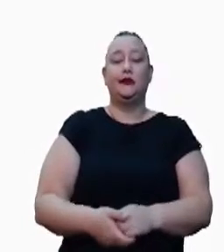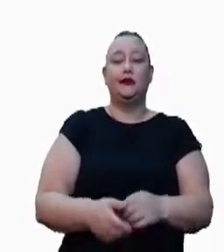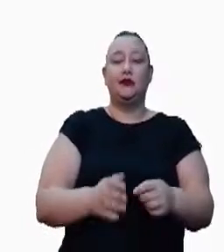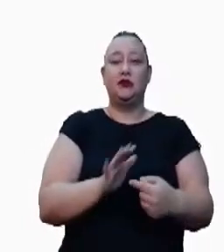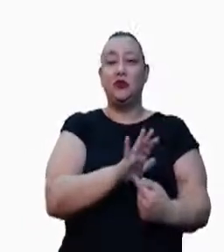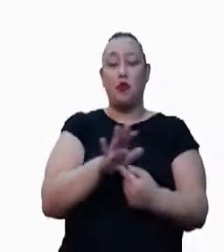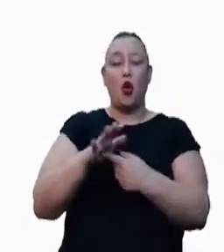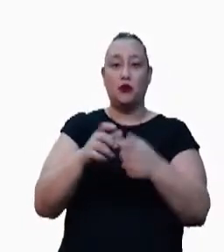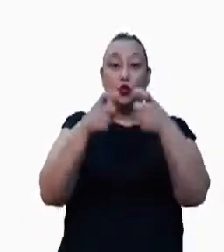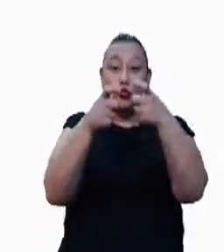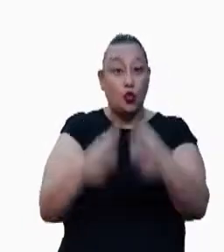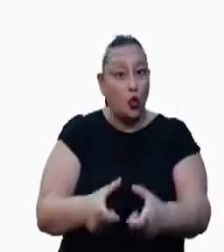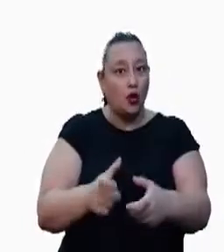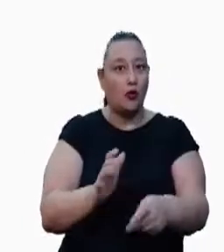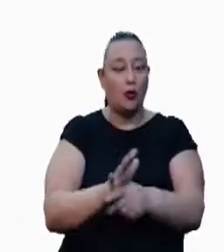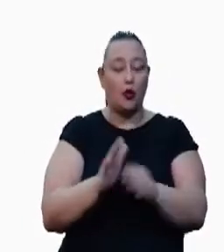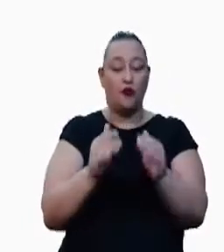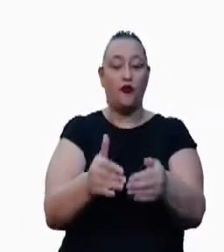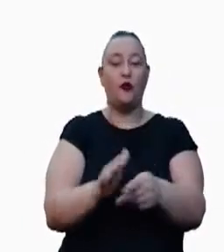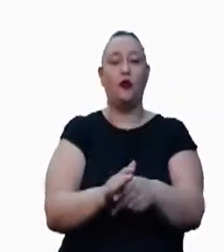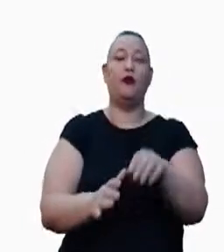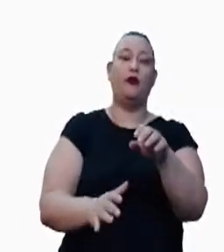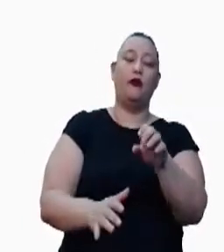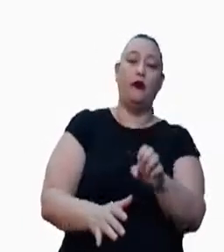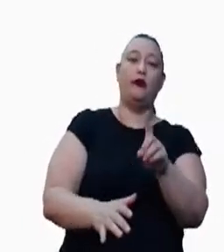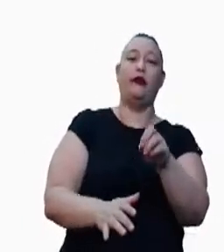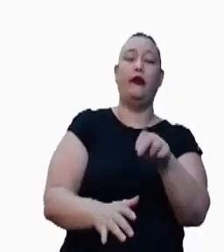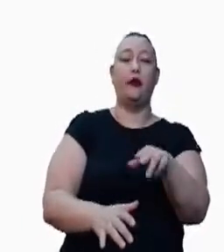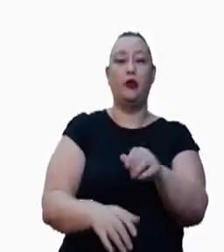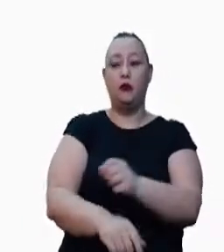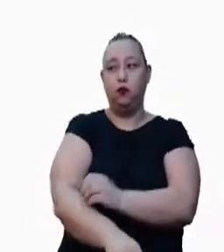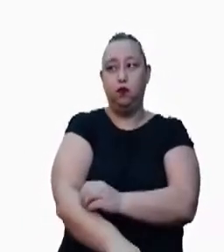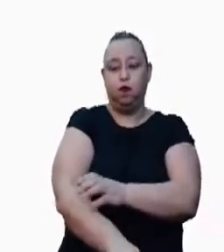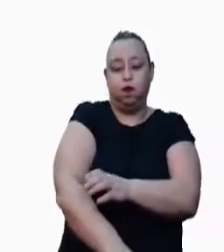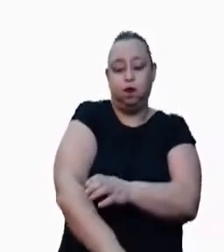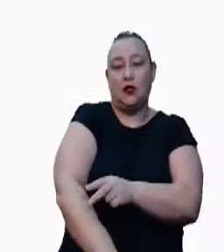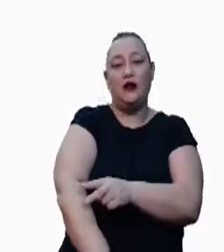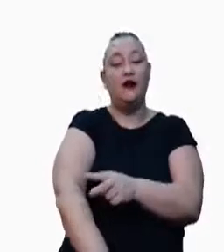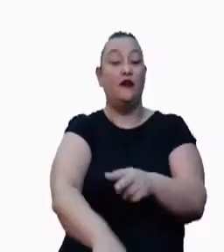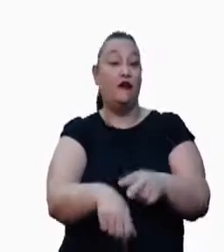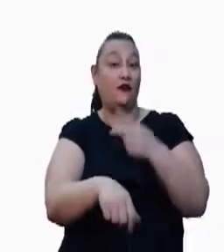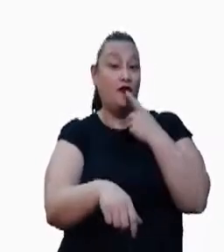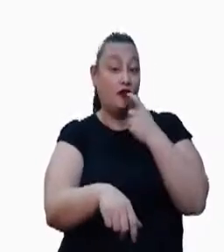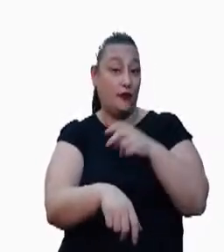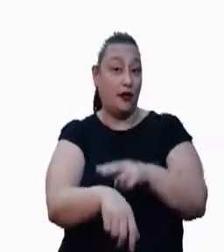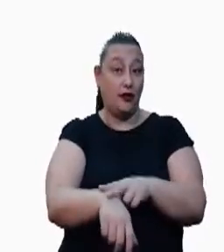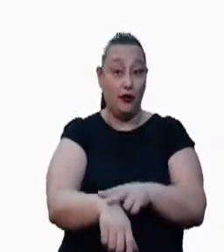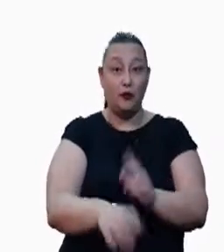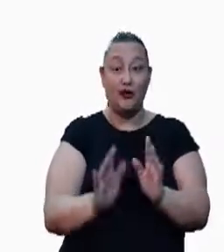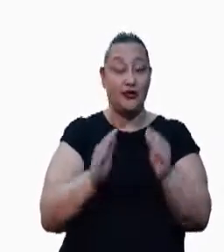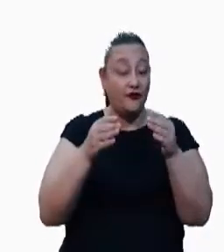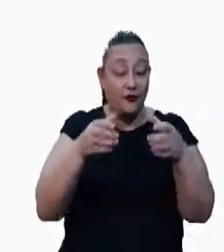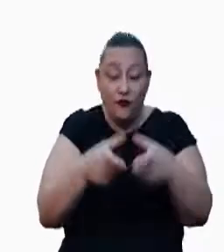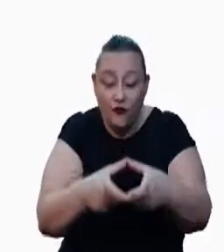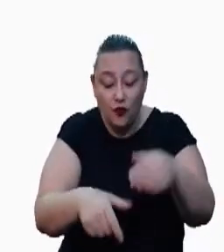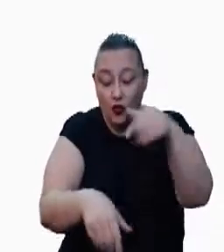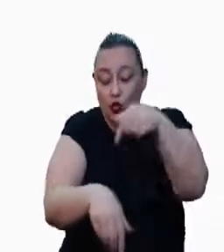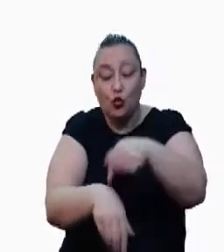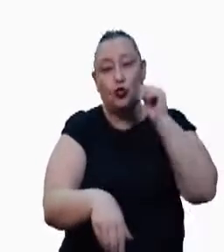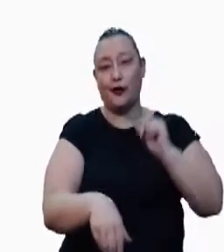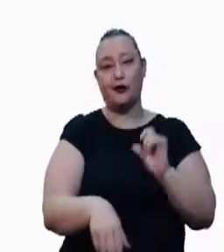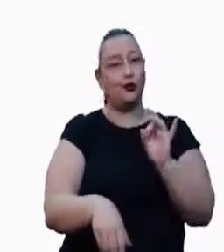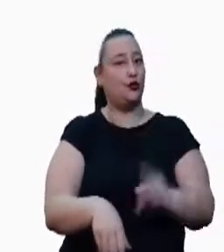eventos locais, como o edema, né, o inchaço, o vermelhidão e a infecção no local que se faz a